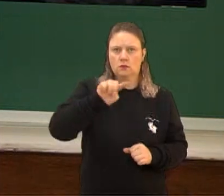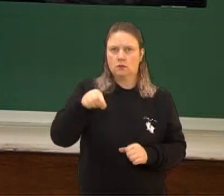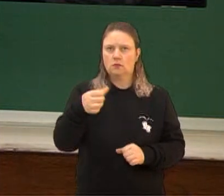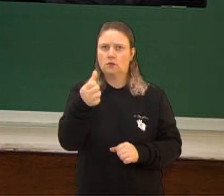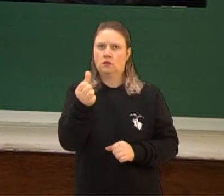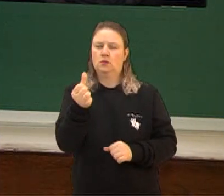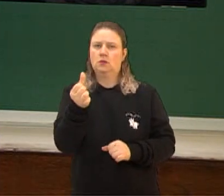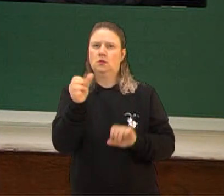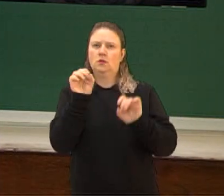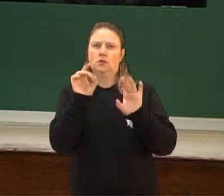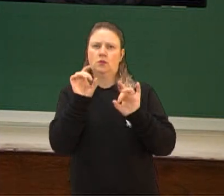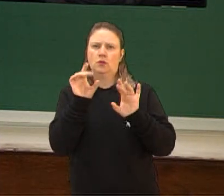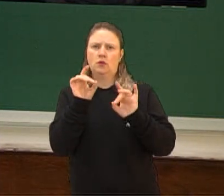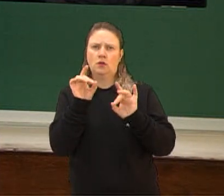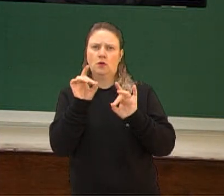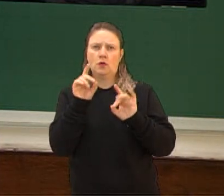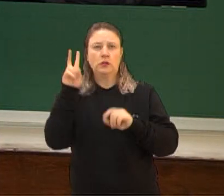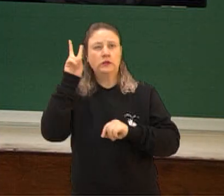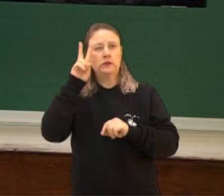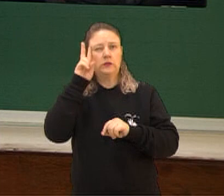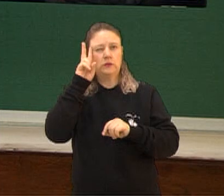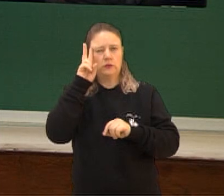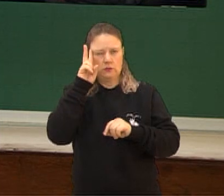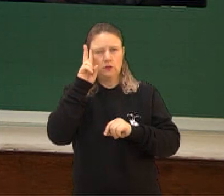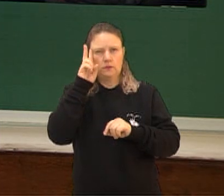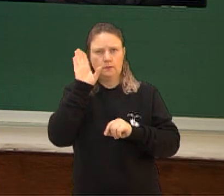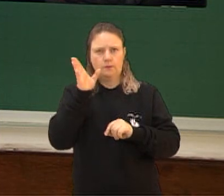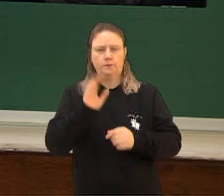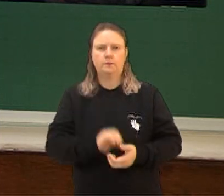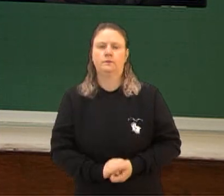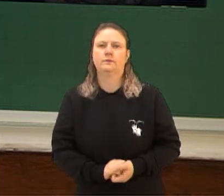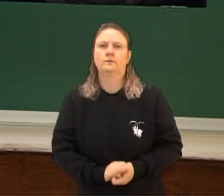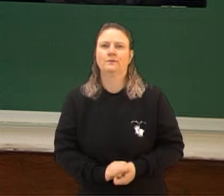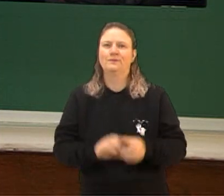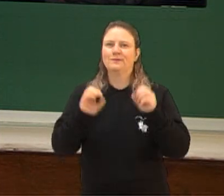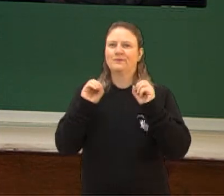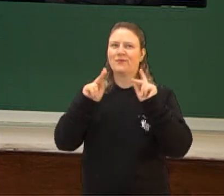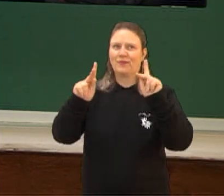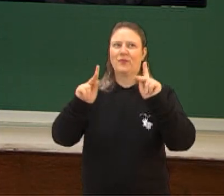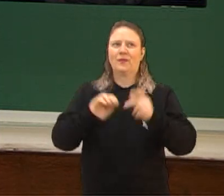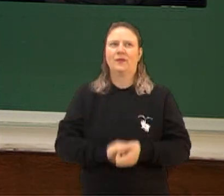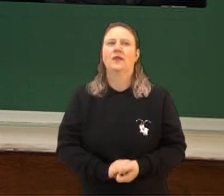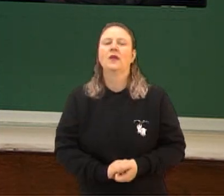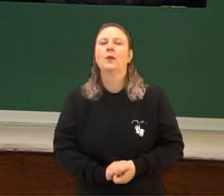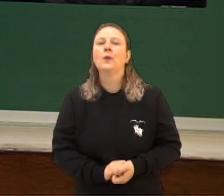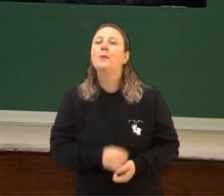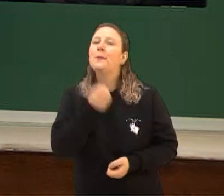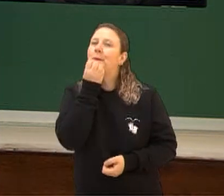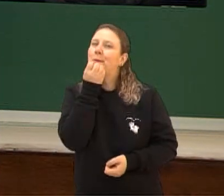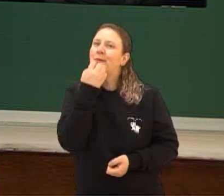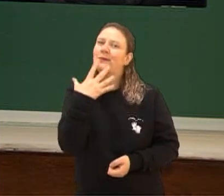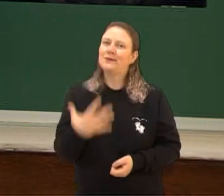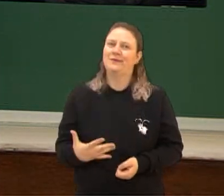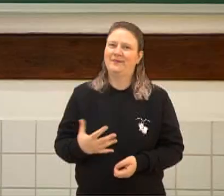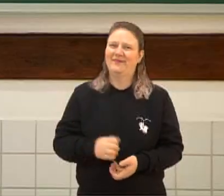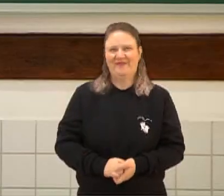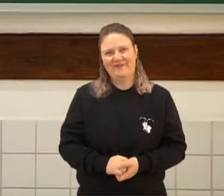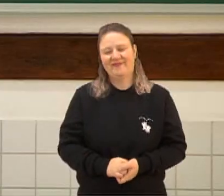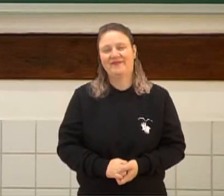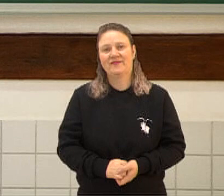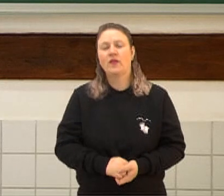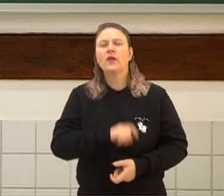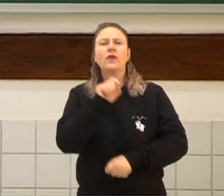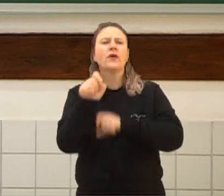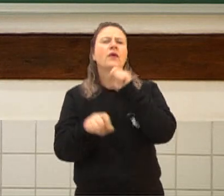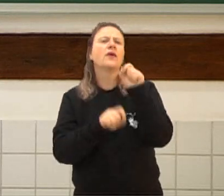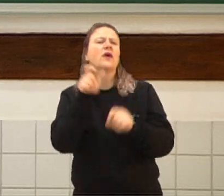Só como conceito geral para você ser rápido no cálculo. Tudo bem? Tranquilo, gente? Que bom! Então, o que